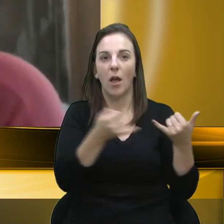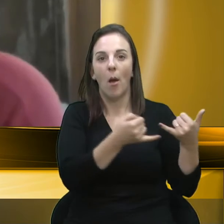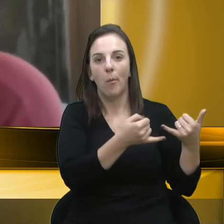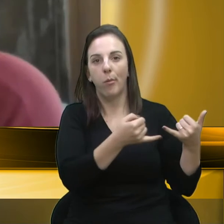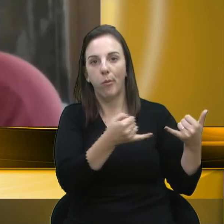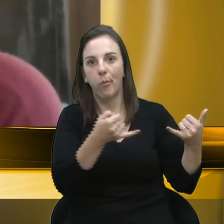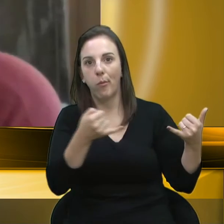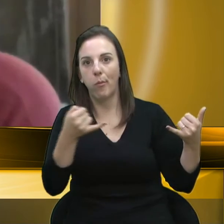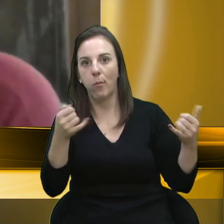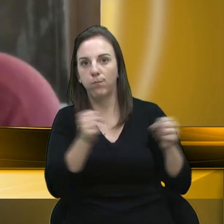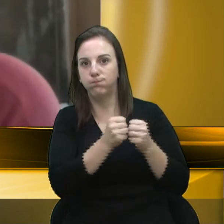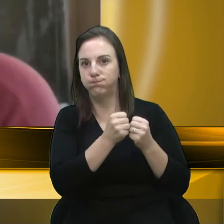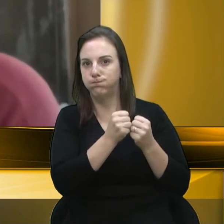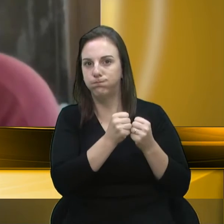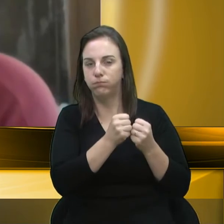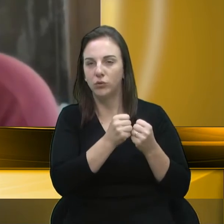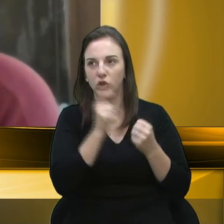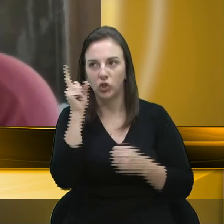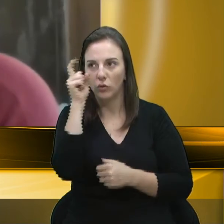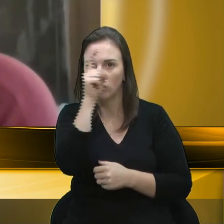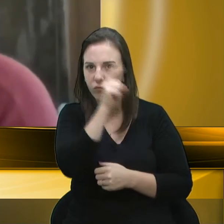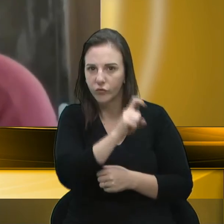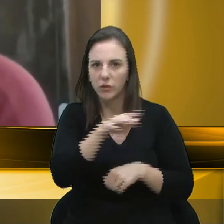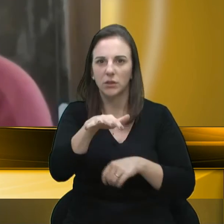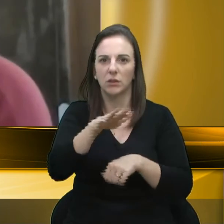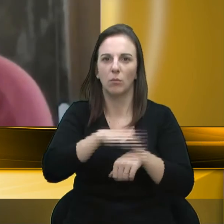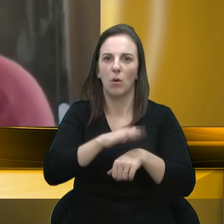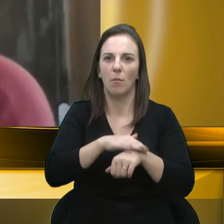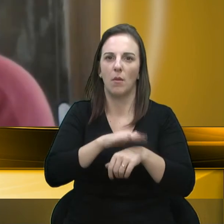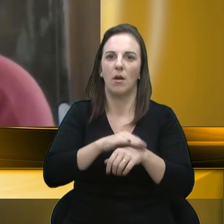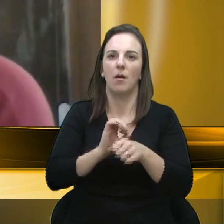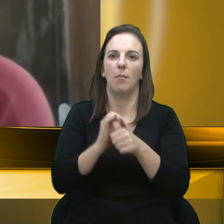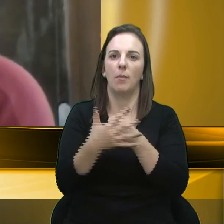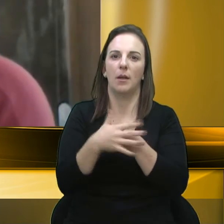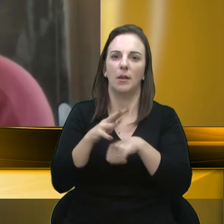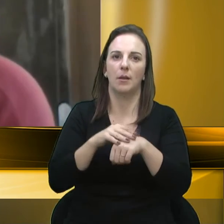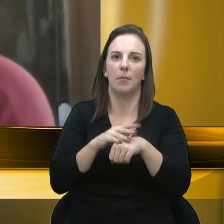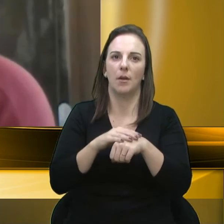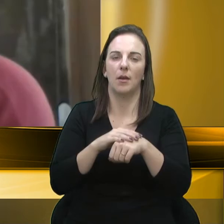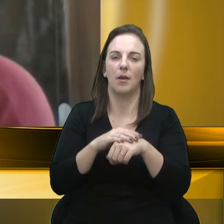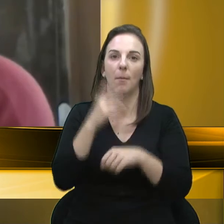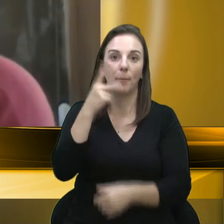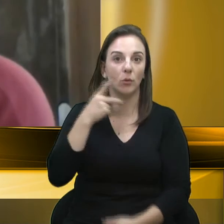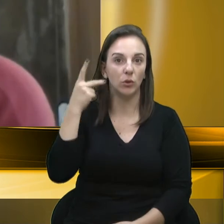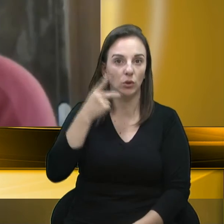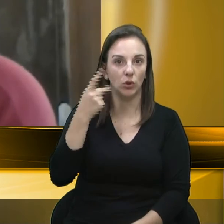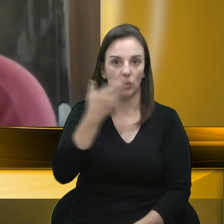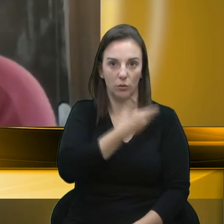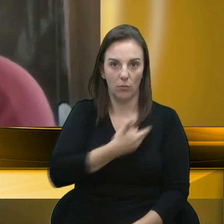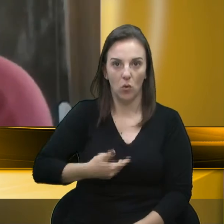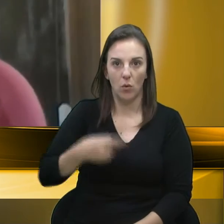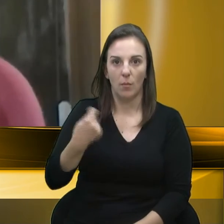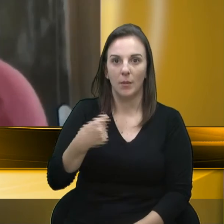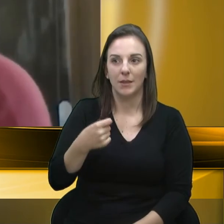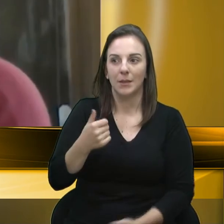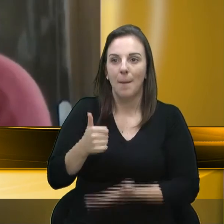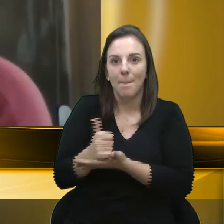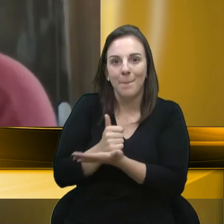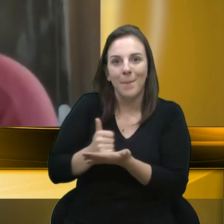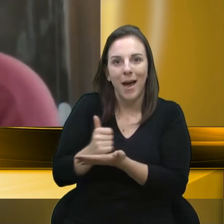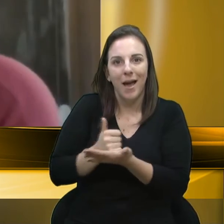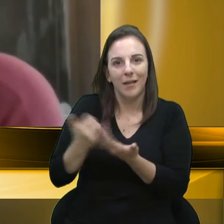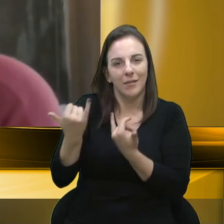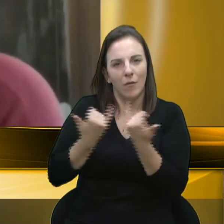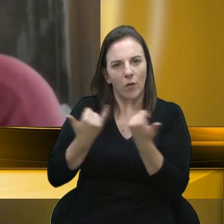é fundamental que, a partir de agora, as políticas públicas sejam alicerçadas em dados, informações